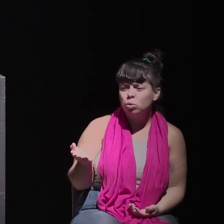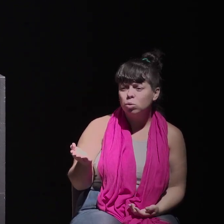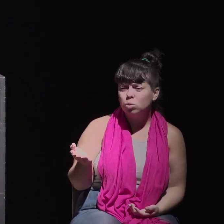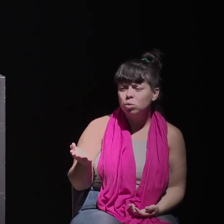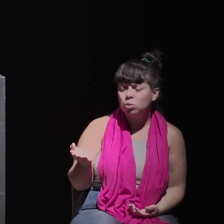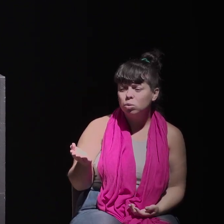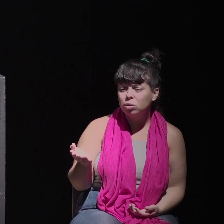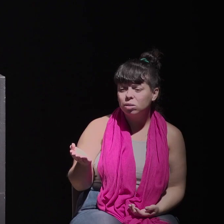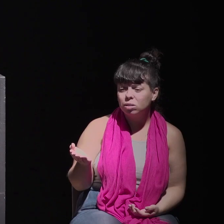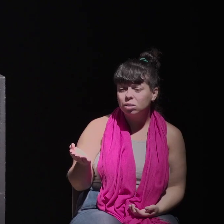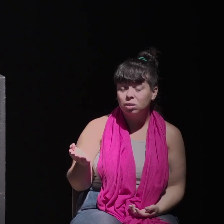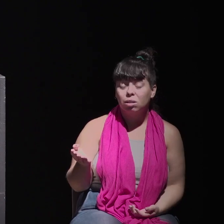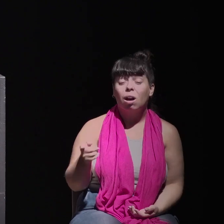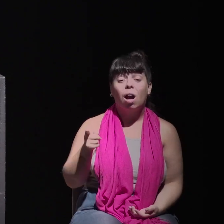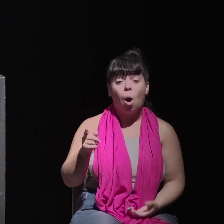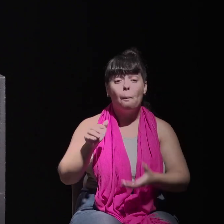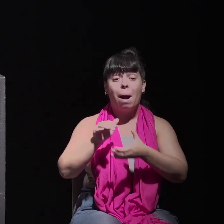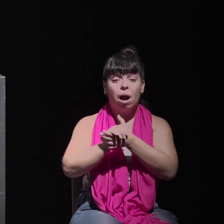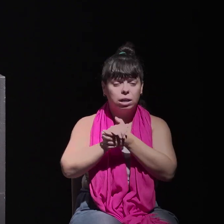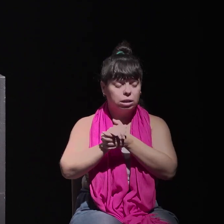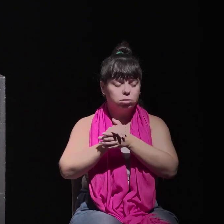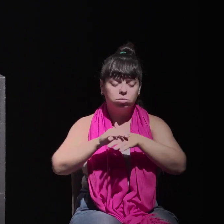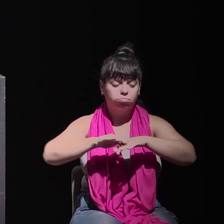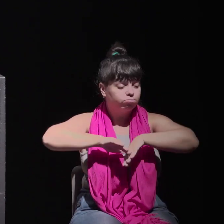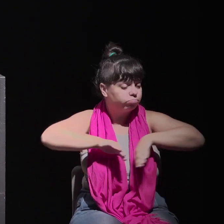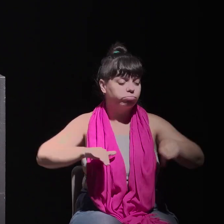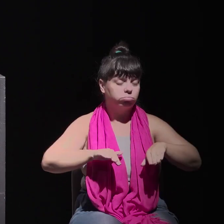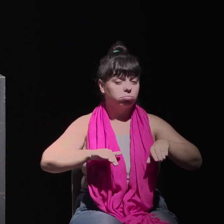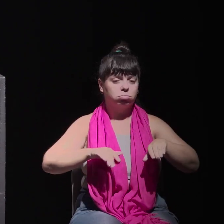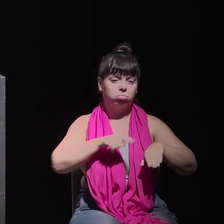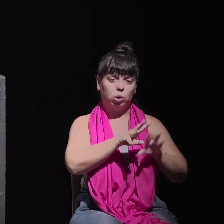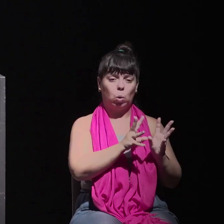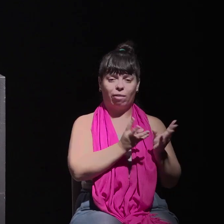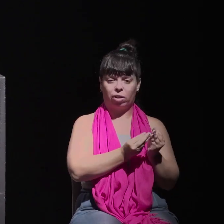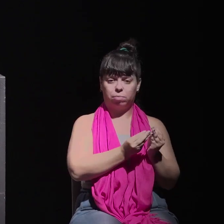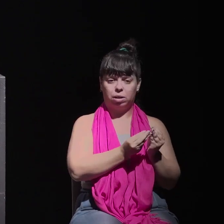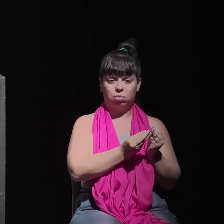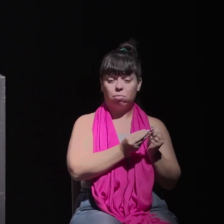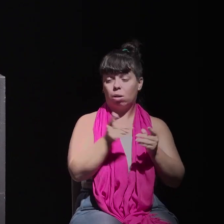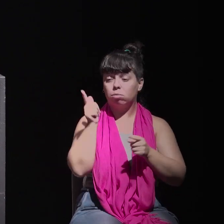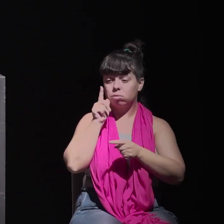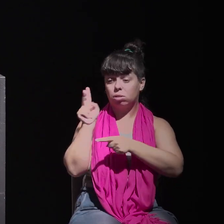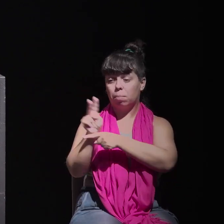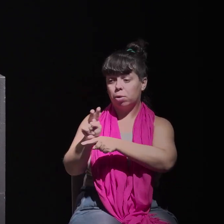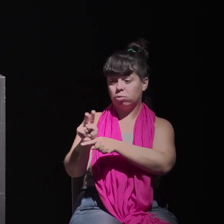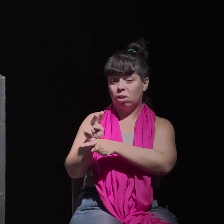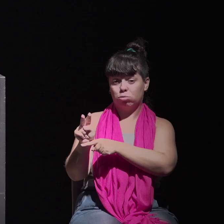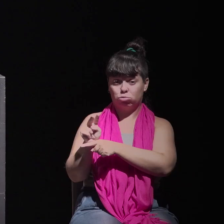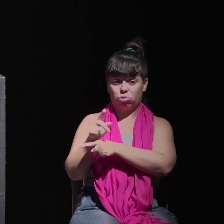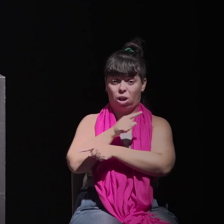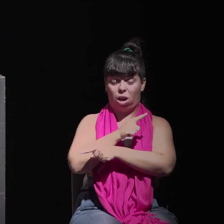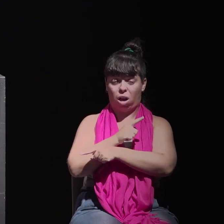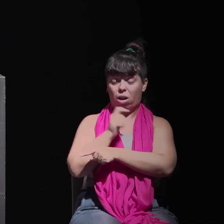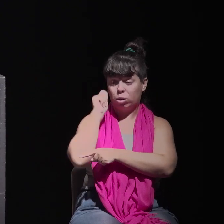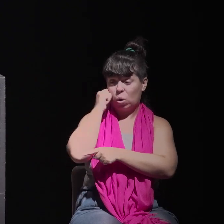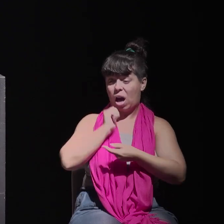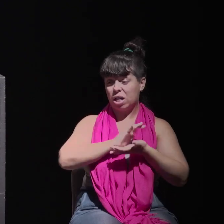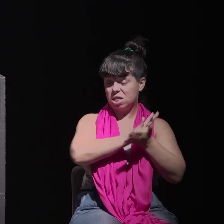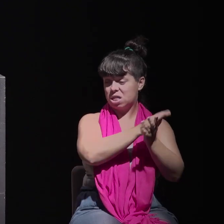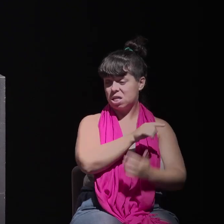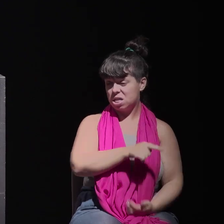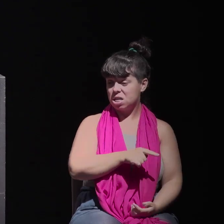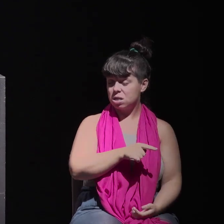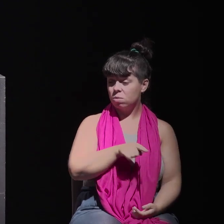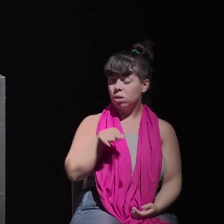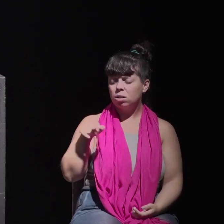aí ele rompeu com a família para poder protegê-la do racismo familiar, e foi nesse momento que